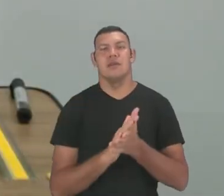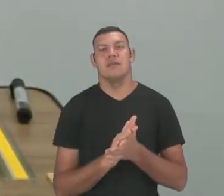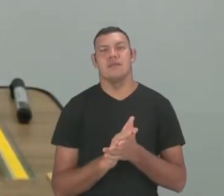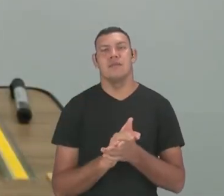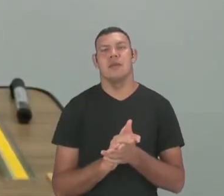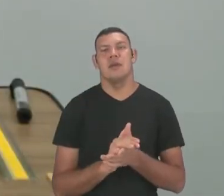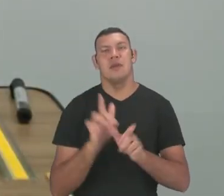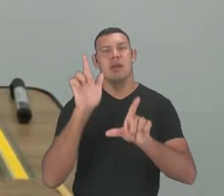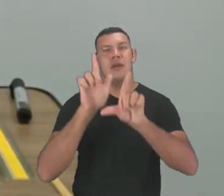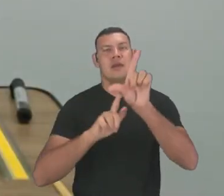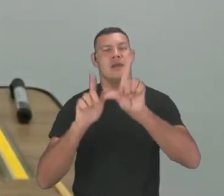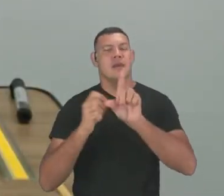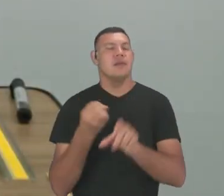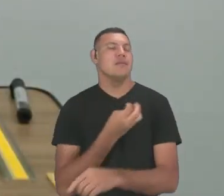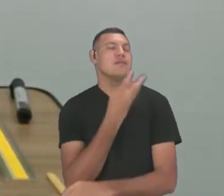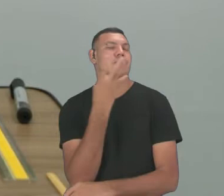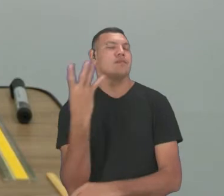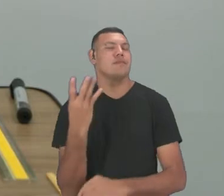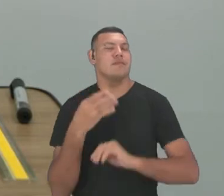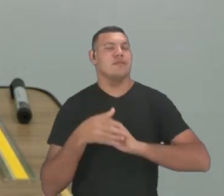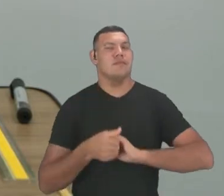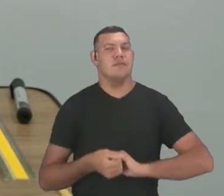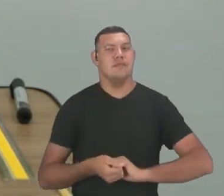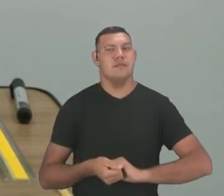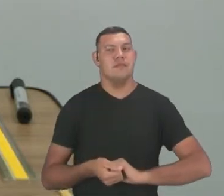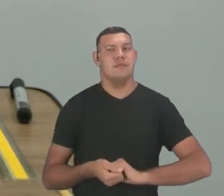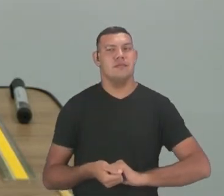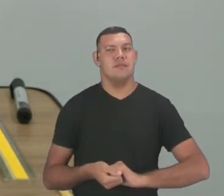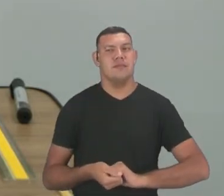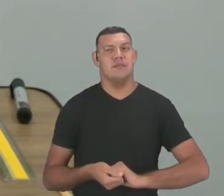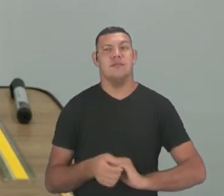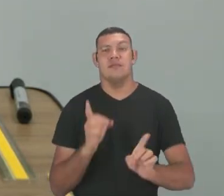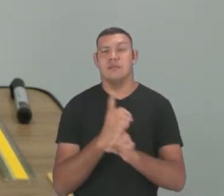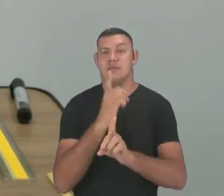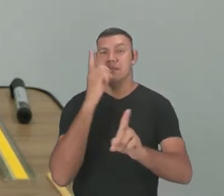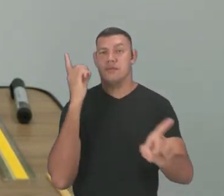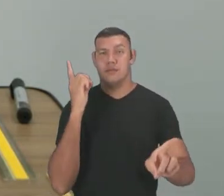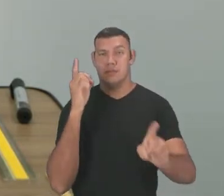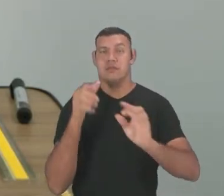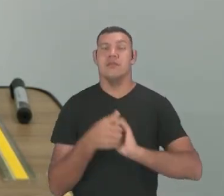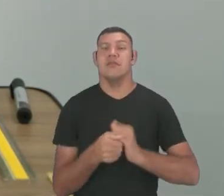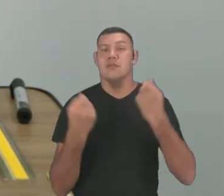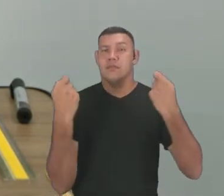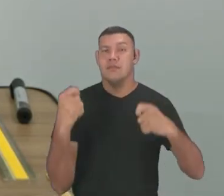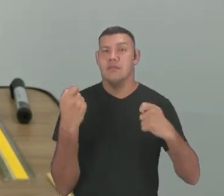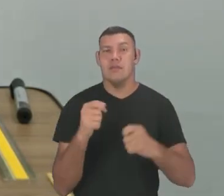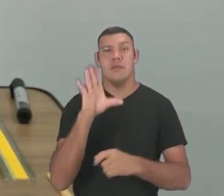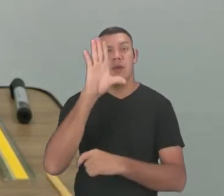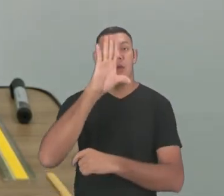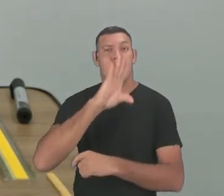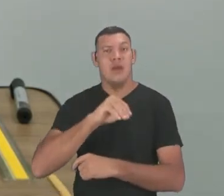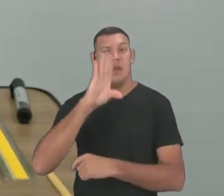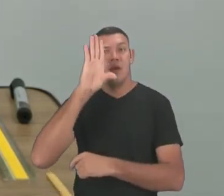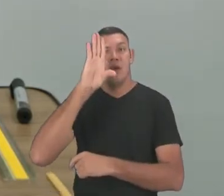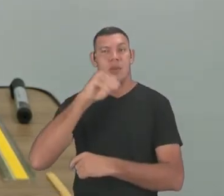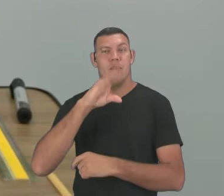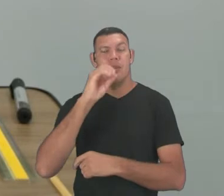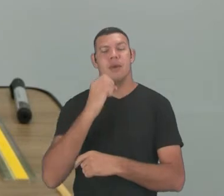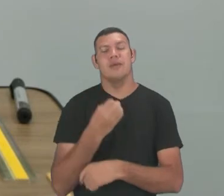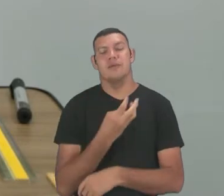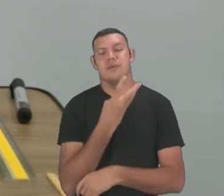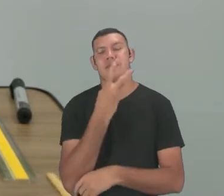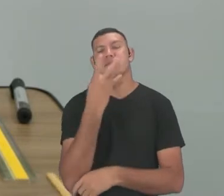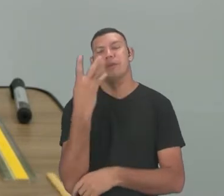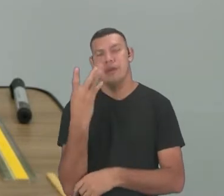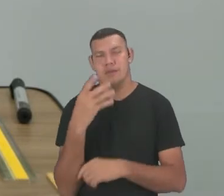quantos sons tem a palavra Batatinha para descobrir quantos são os tem nós precisamos o que fazer a